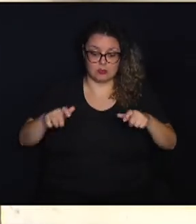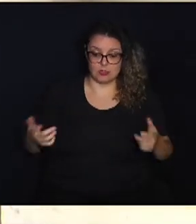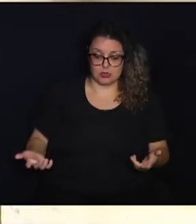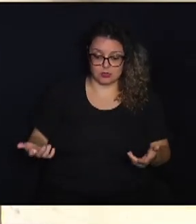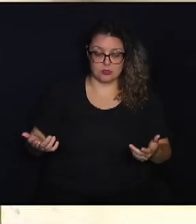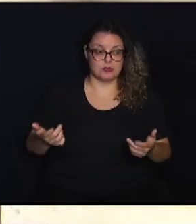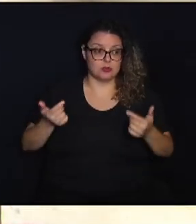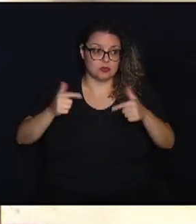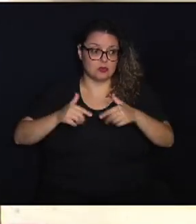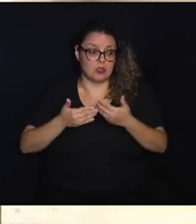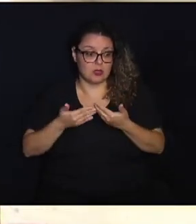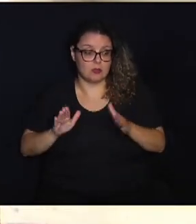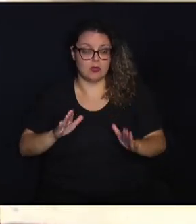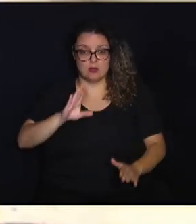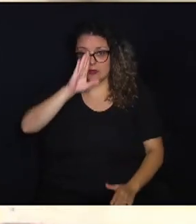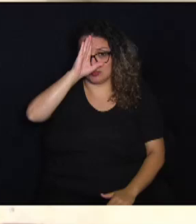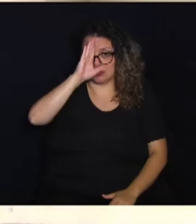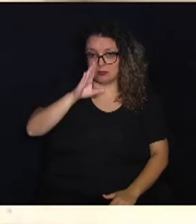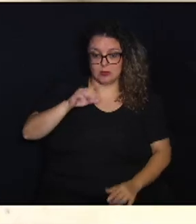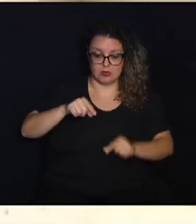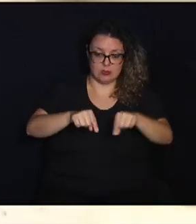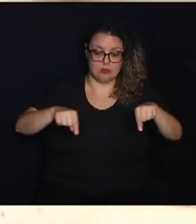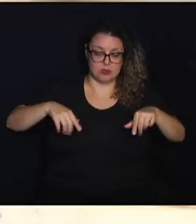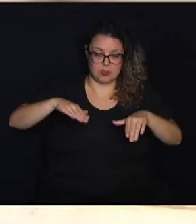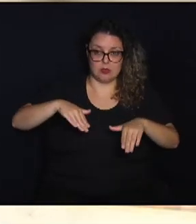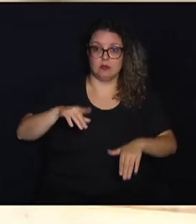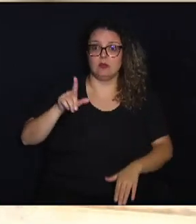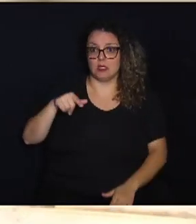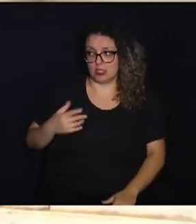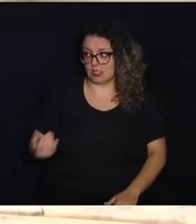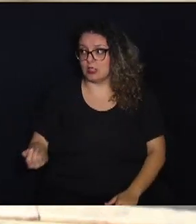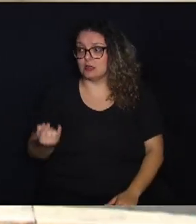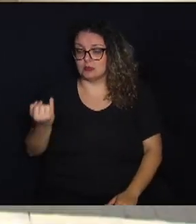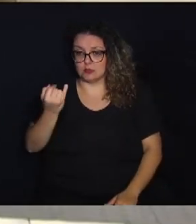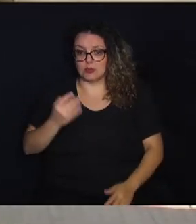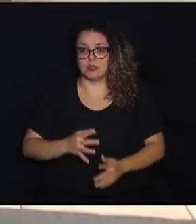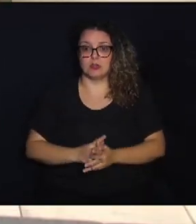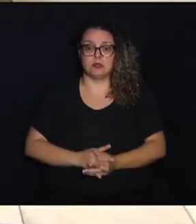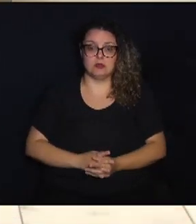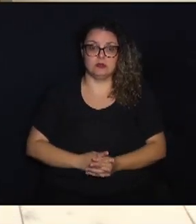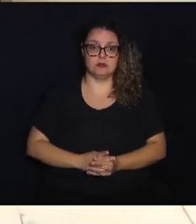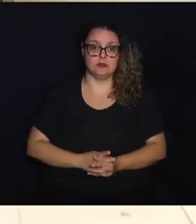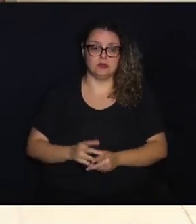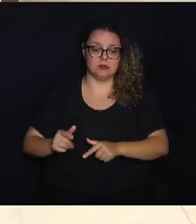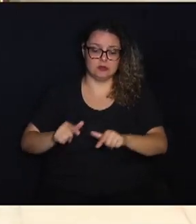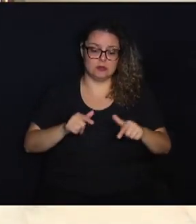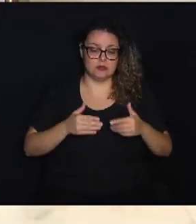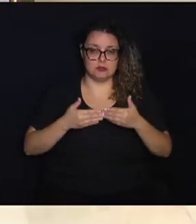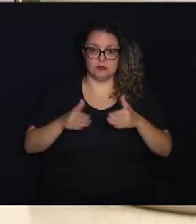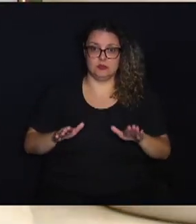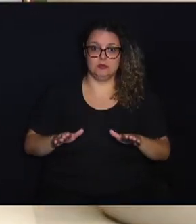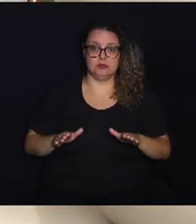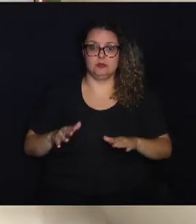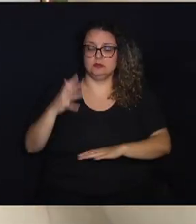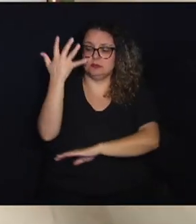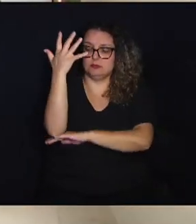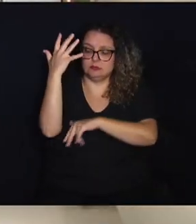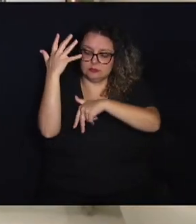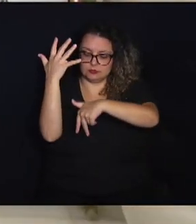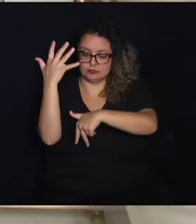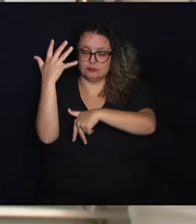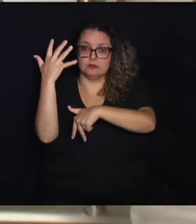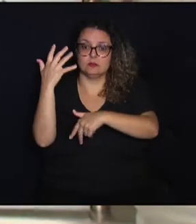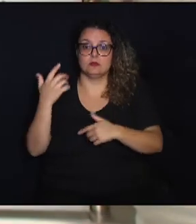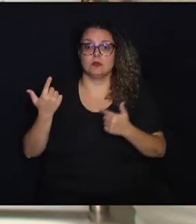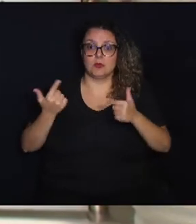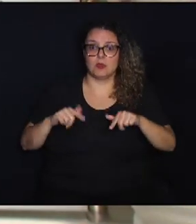em ambientes abertos, principalmente na piscina. Isso é fundamental, porque na realidade os locais abertos, você está debaixo de uma árvore, você está num local